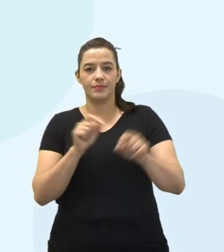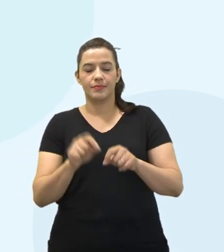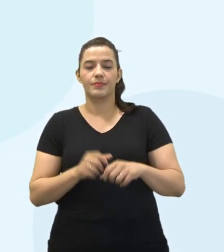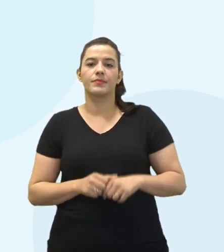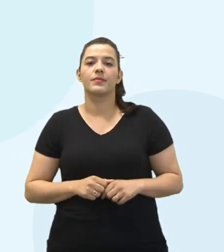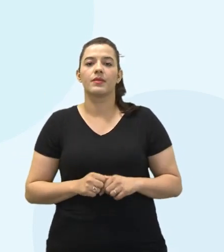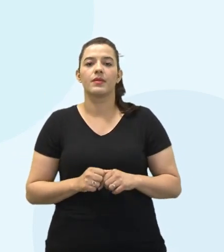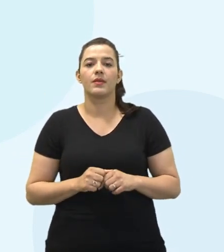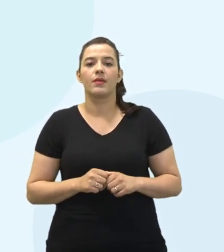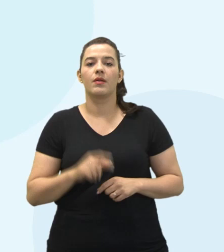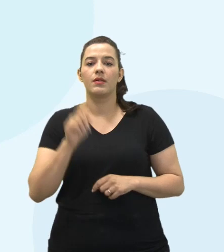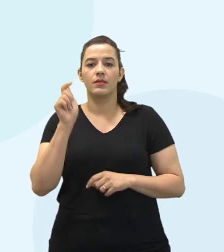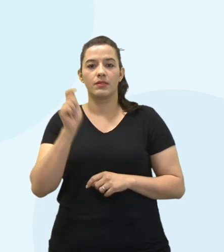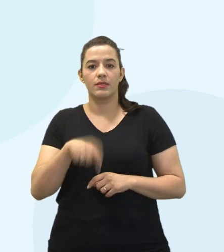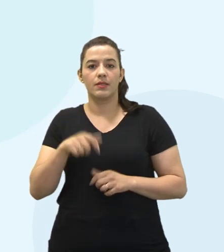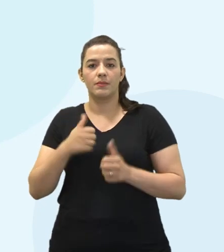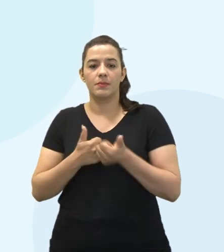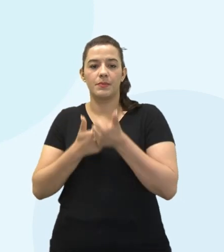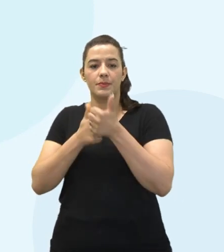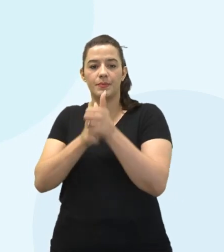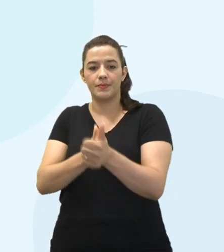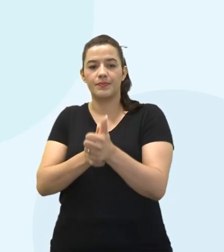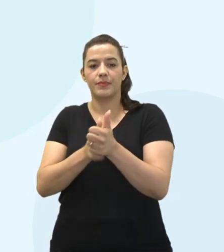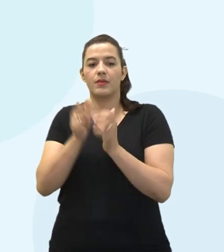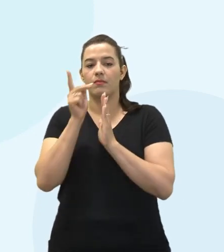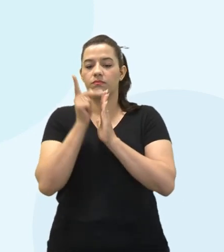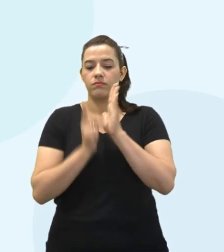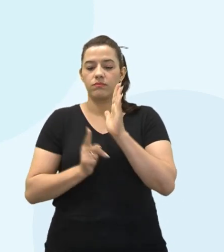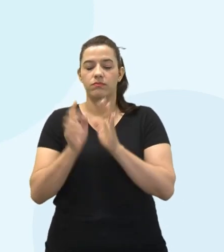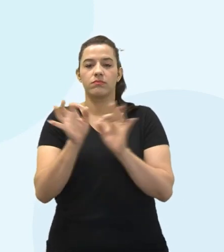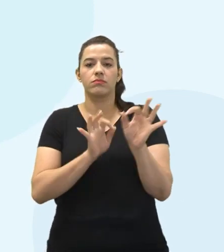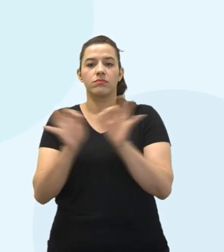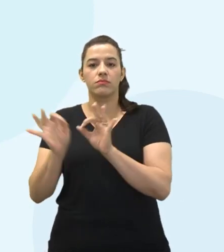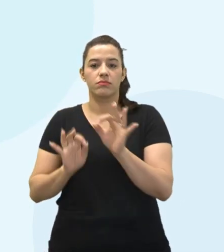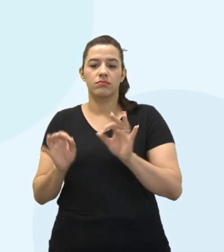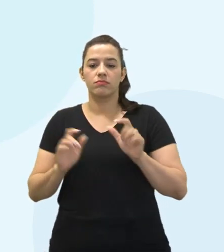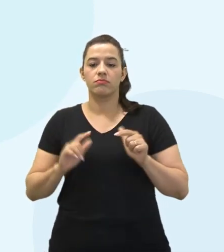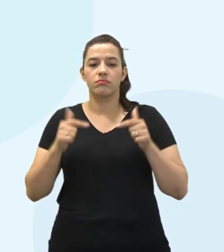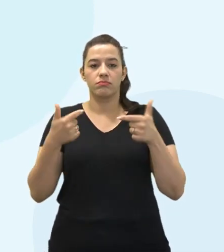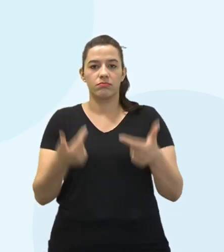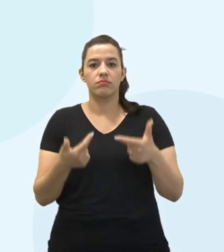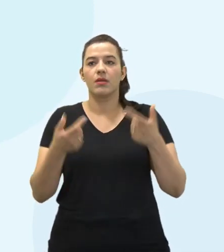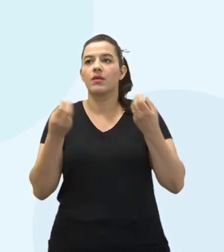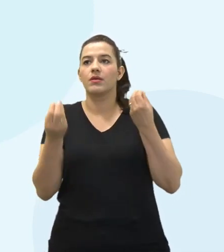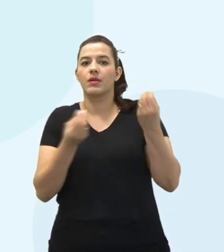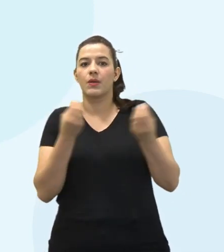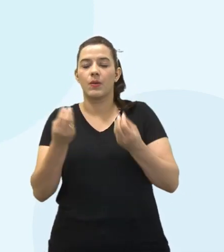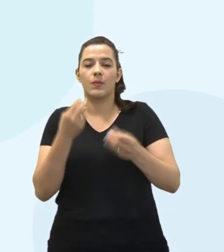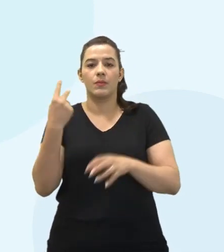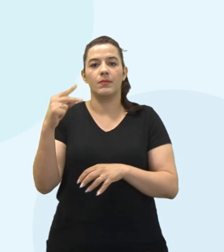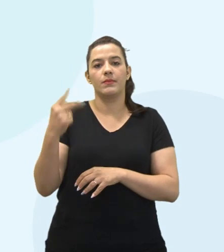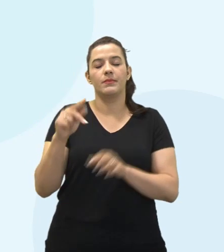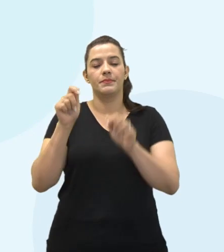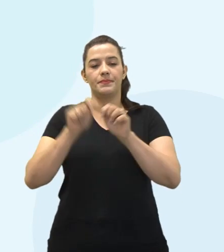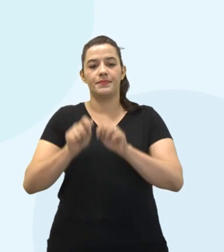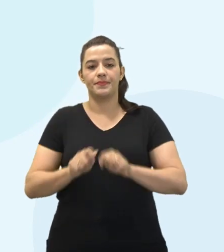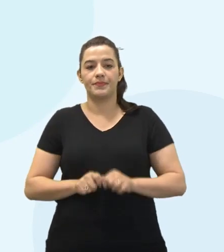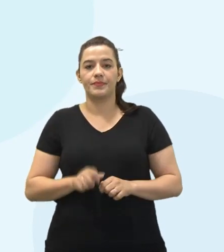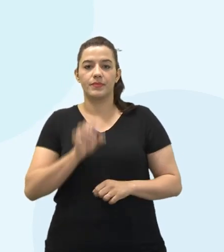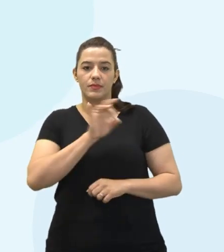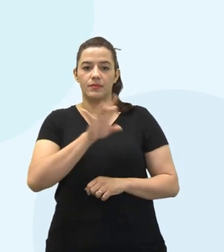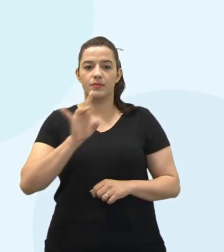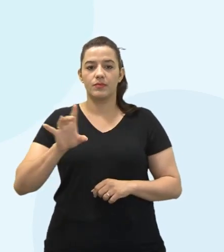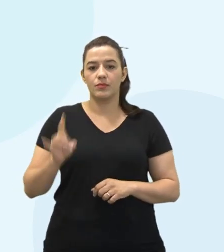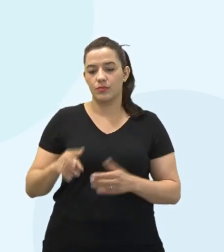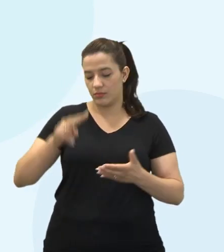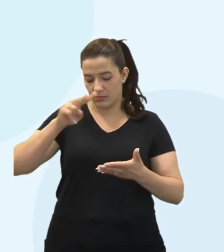vai realizar o estabelecimento de um plano é de um plano de ação como que ele vai resolver né os